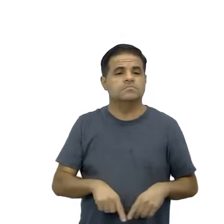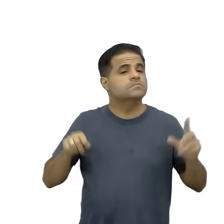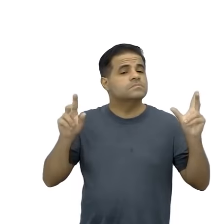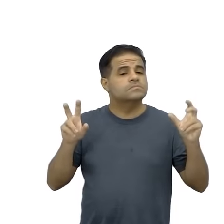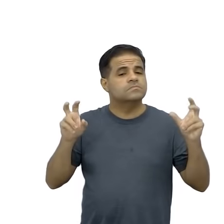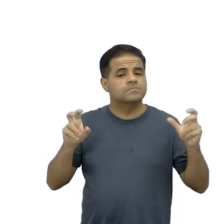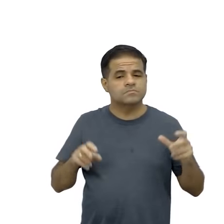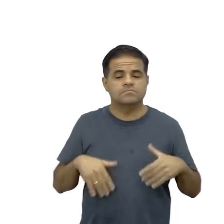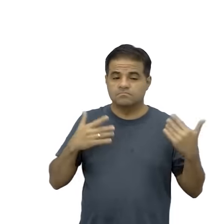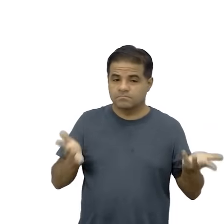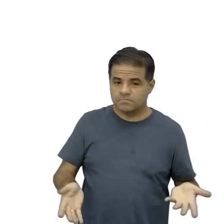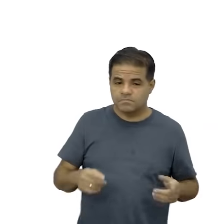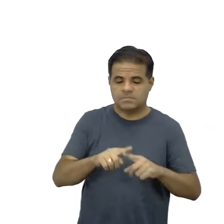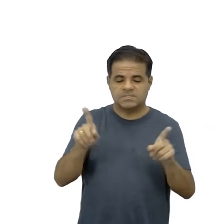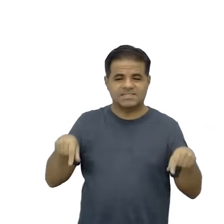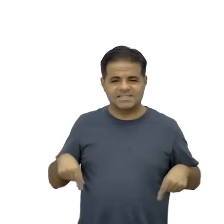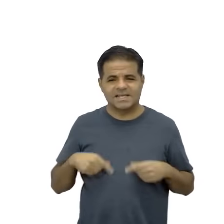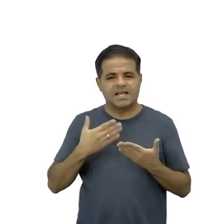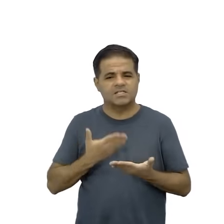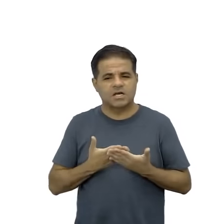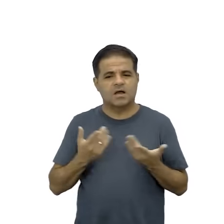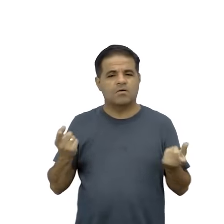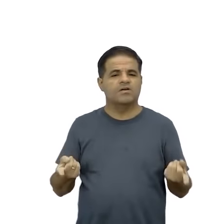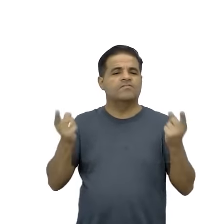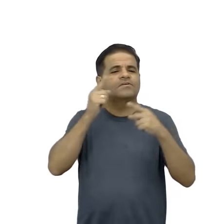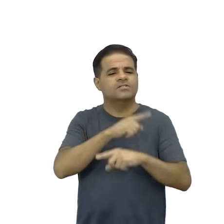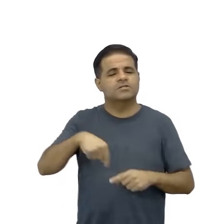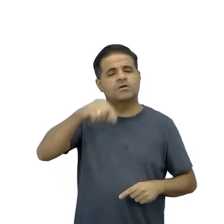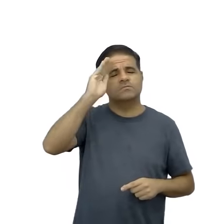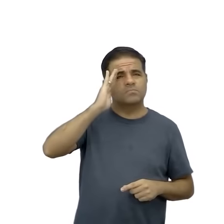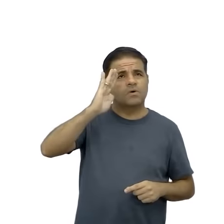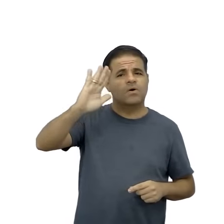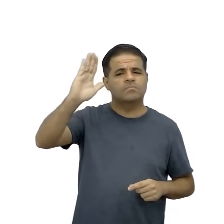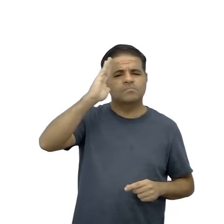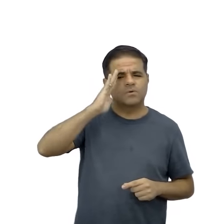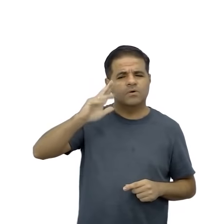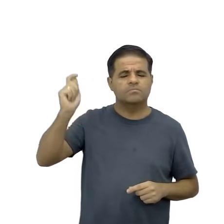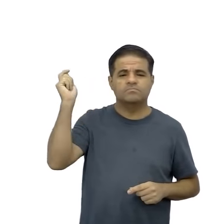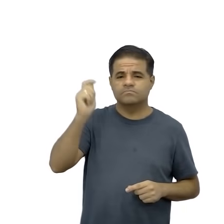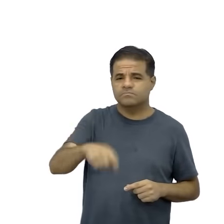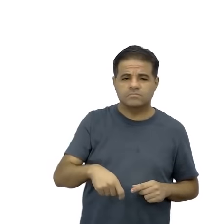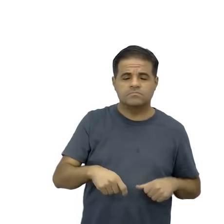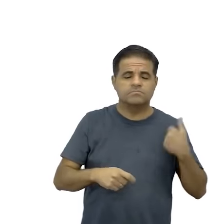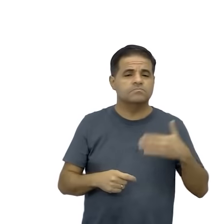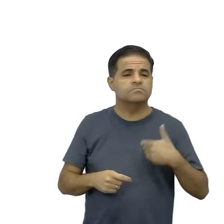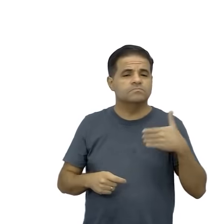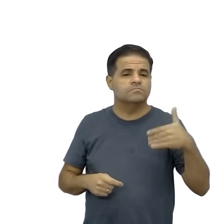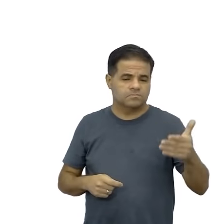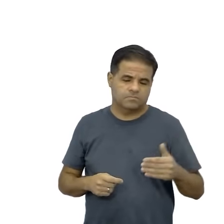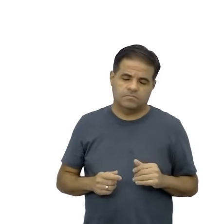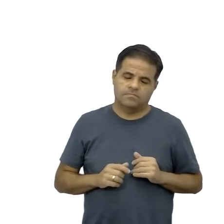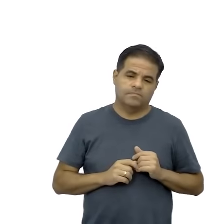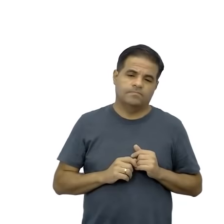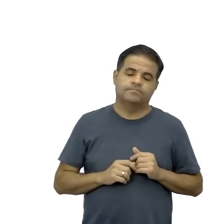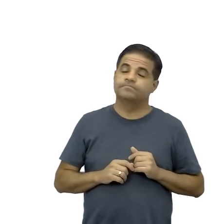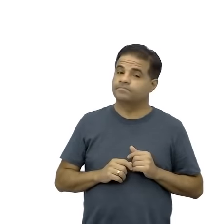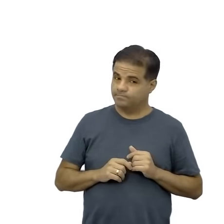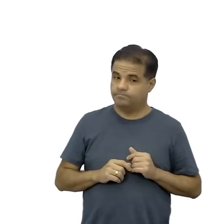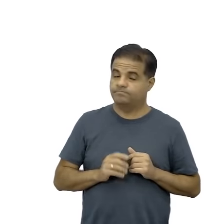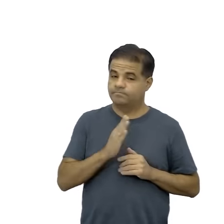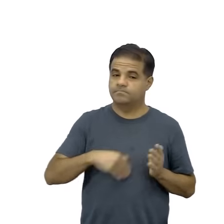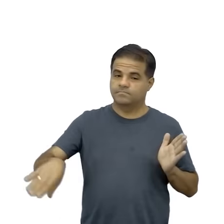questões de sala de aula invertida, nós vamos sempre imaginando quais são as possibilidades que eu posso tratar, e aí, quando